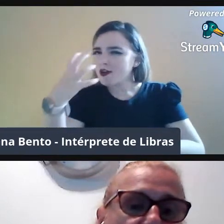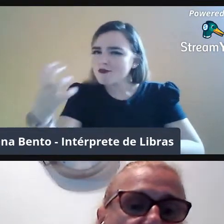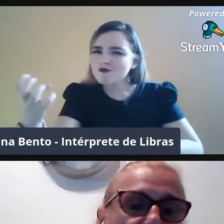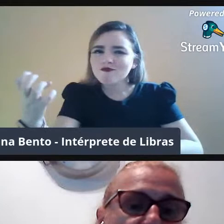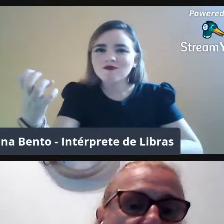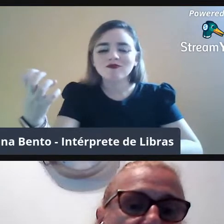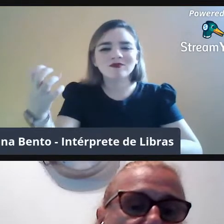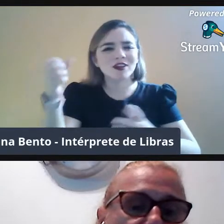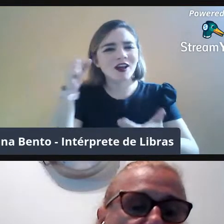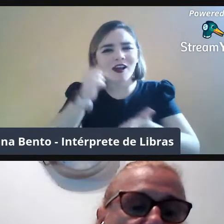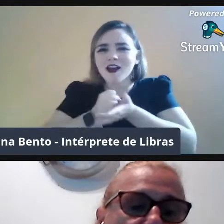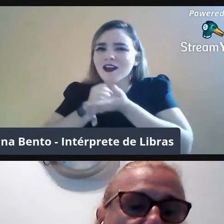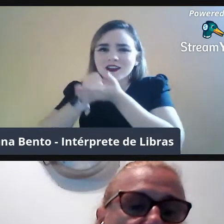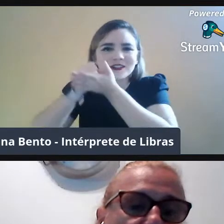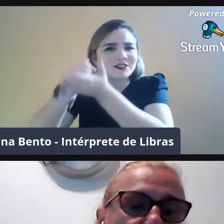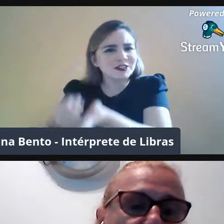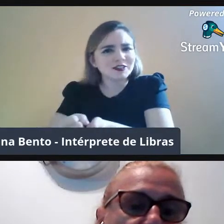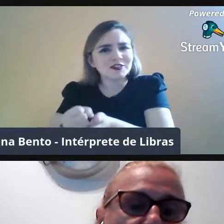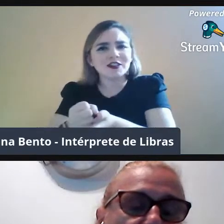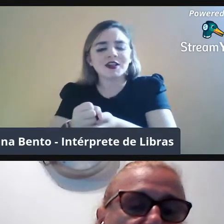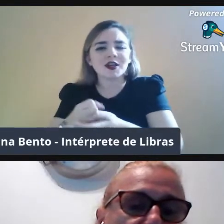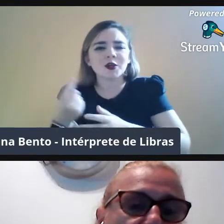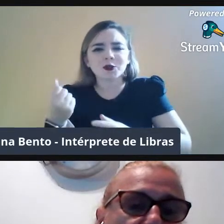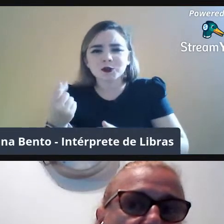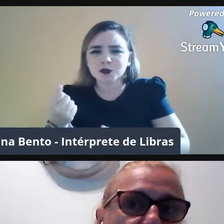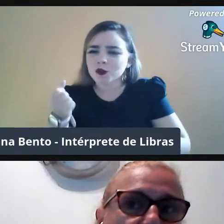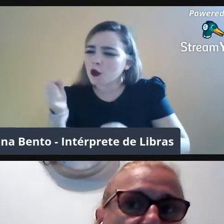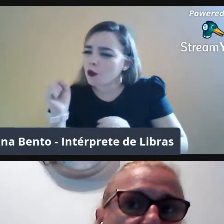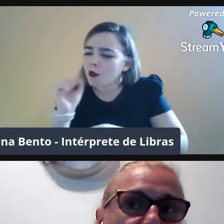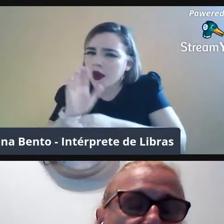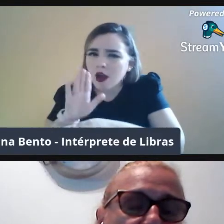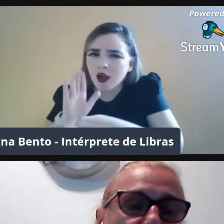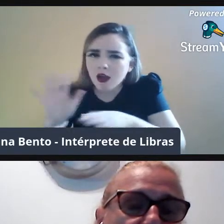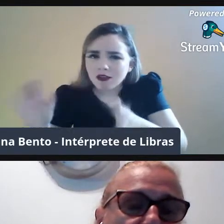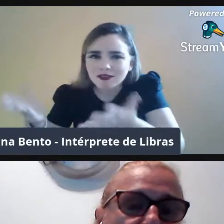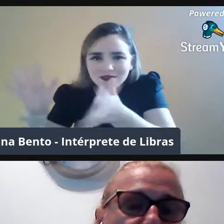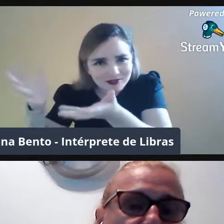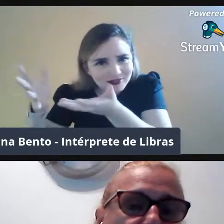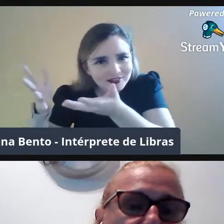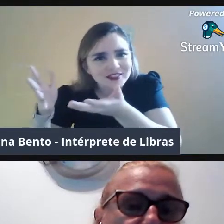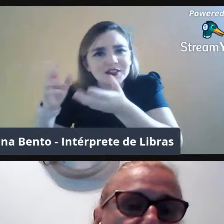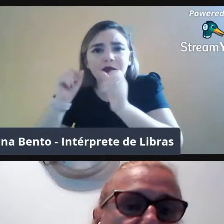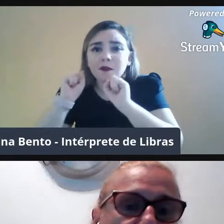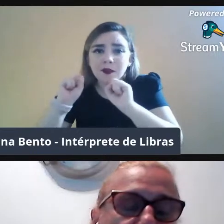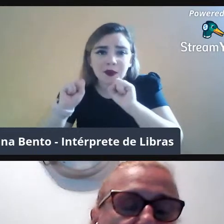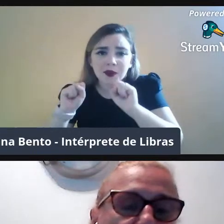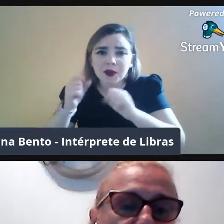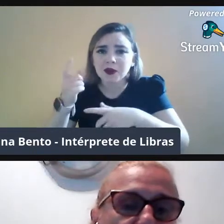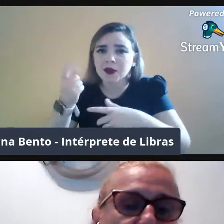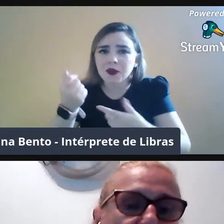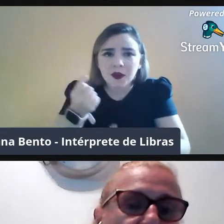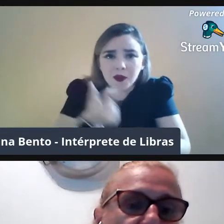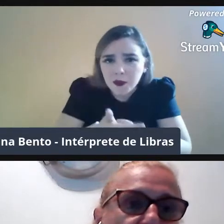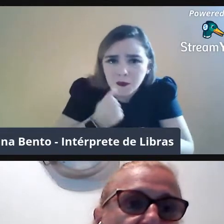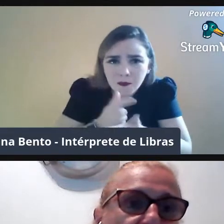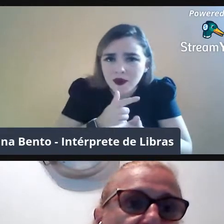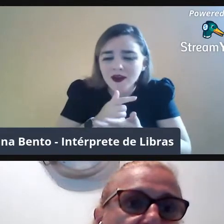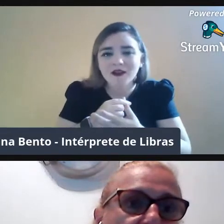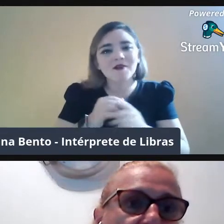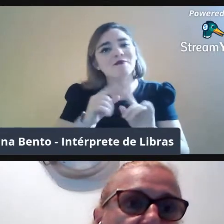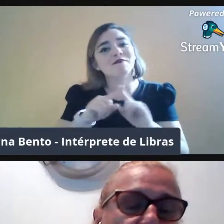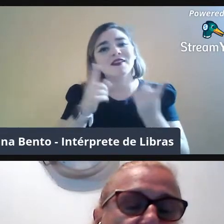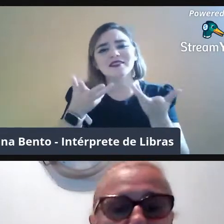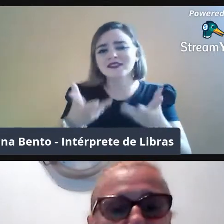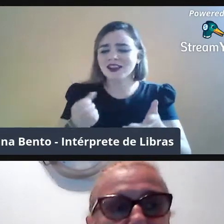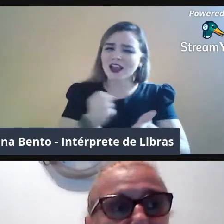ela vai destinar uma parte do dinheiro que ele poderia estar consumindo para ajudar pessoas, ou